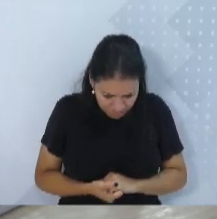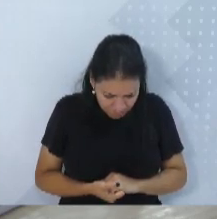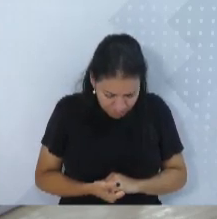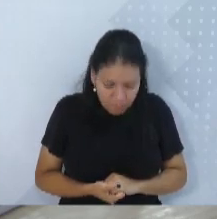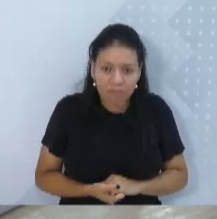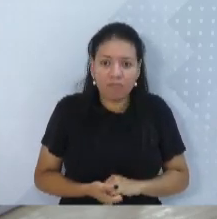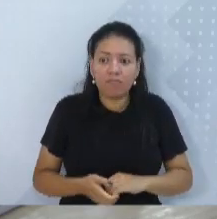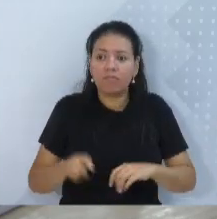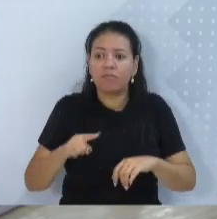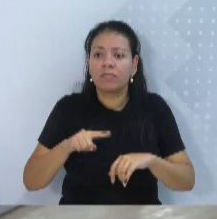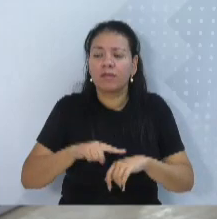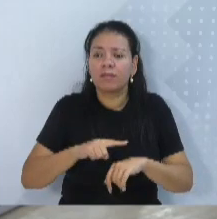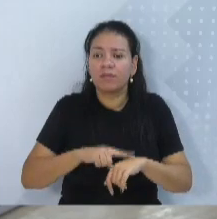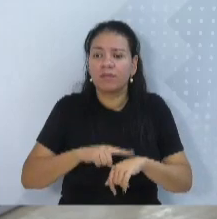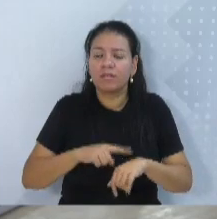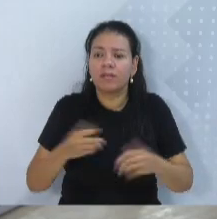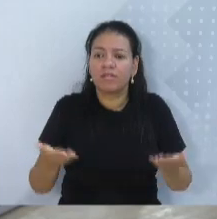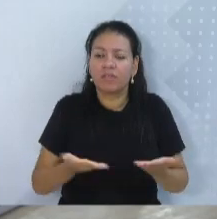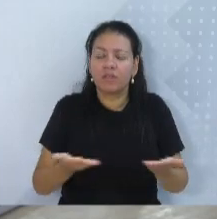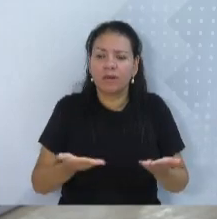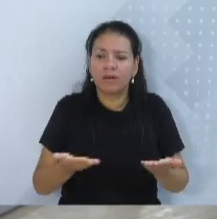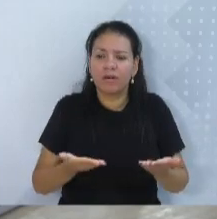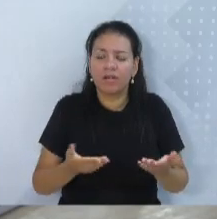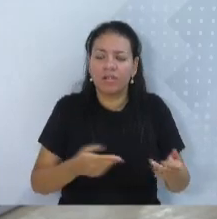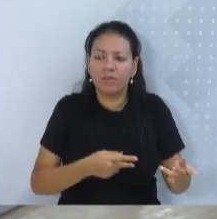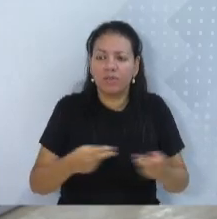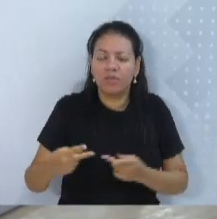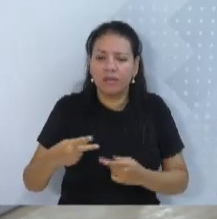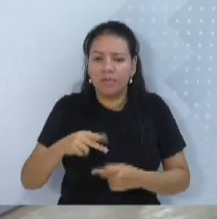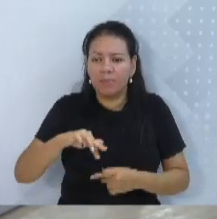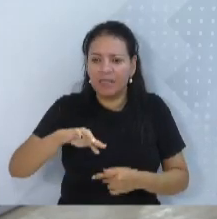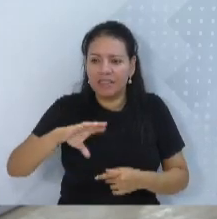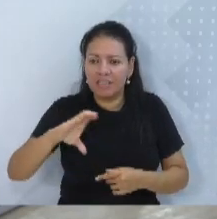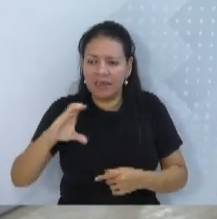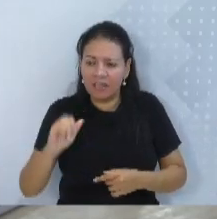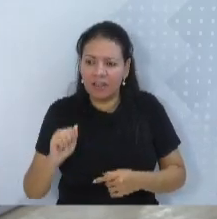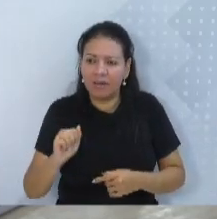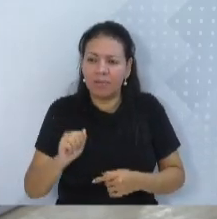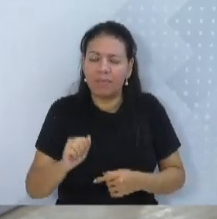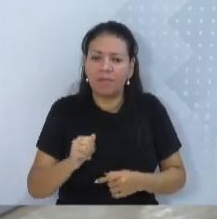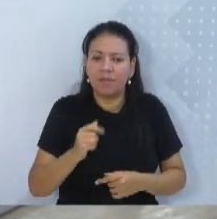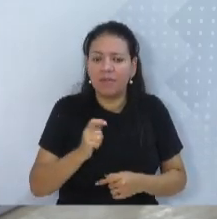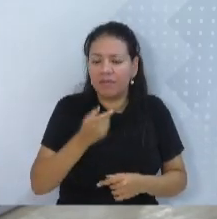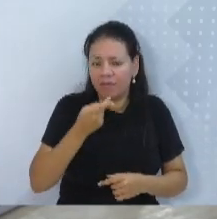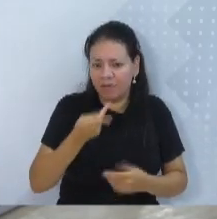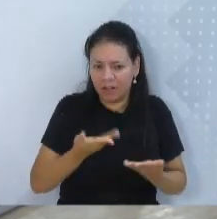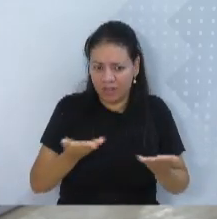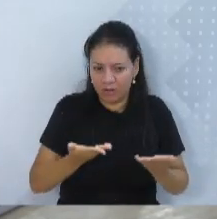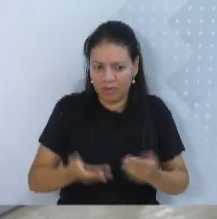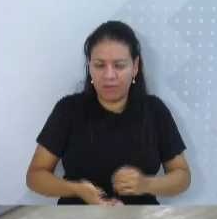nesse momento então eu convido a Priscila Francisca Crigger para fazer o uso da palavra